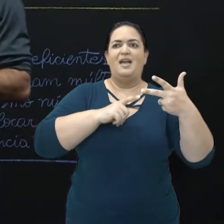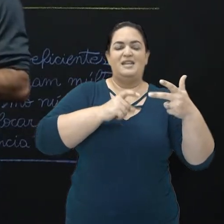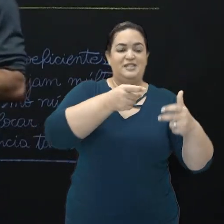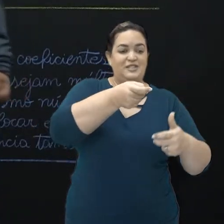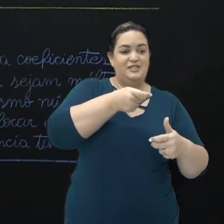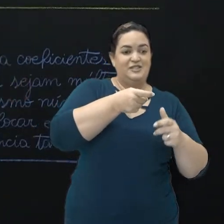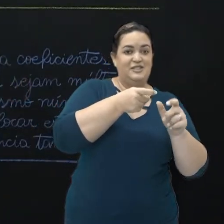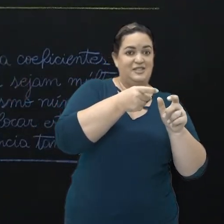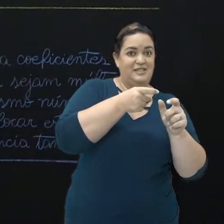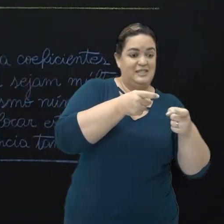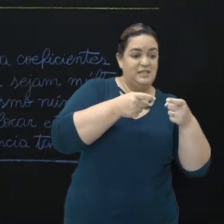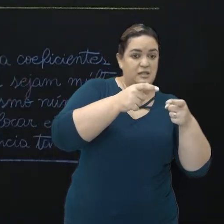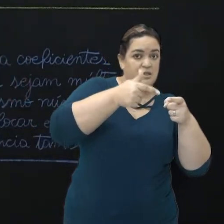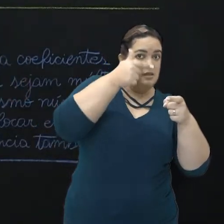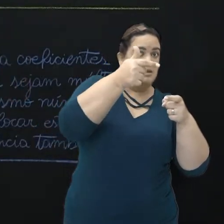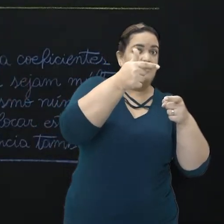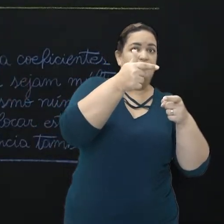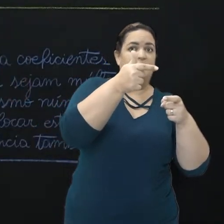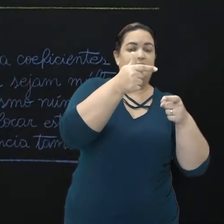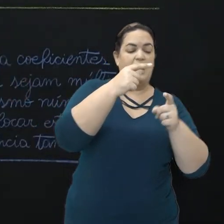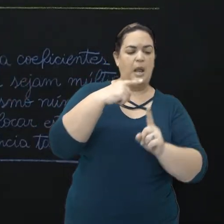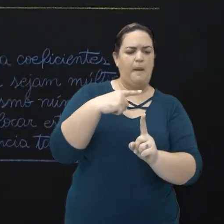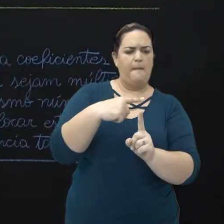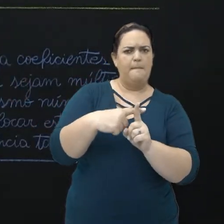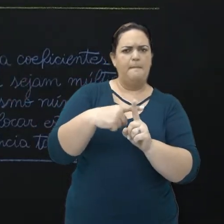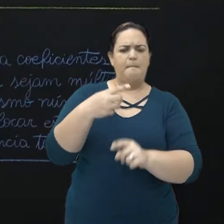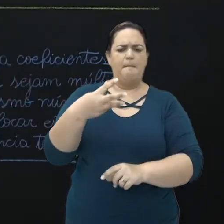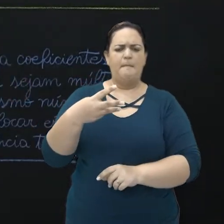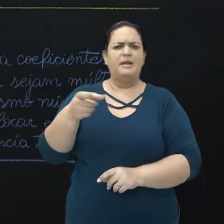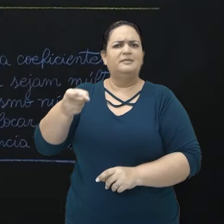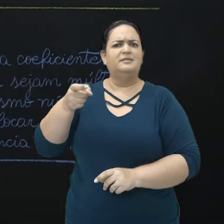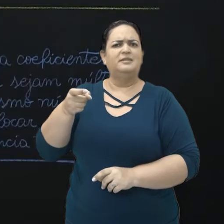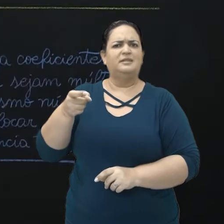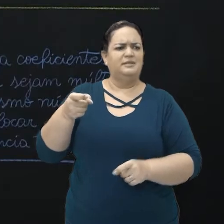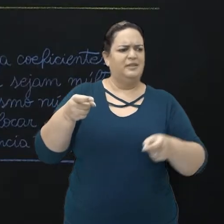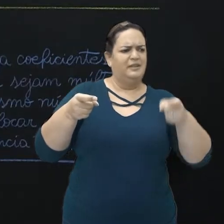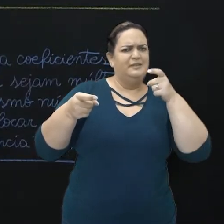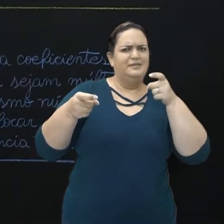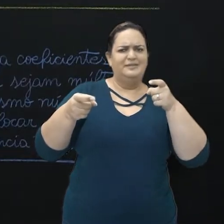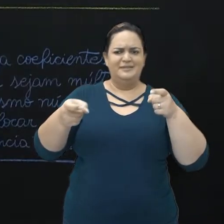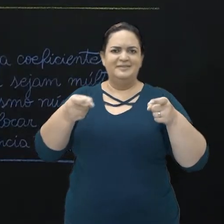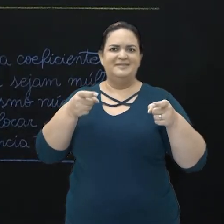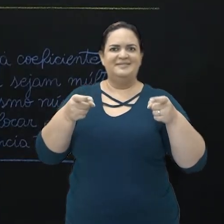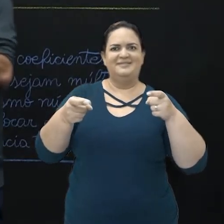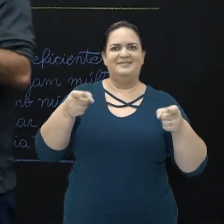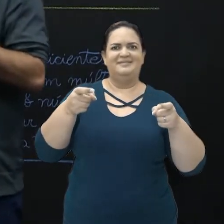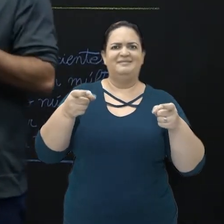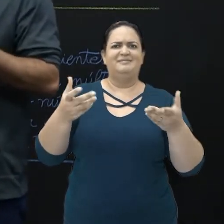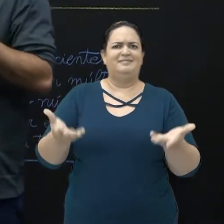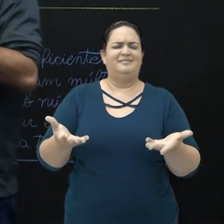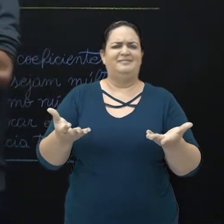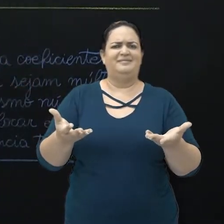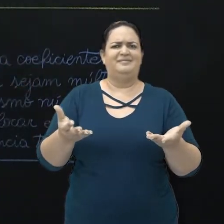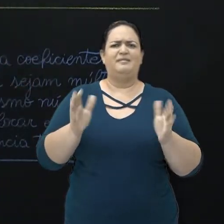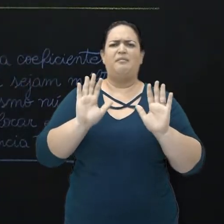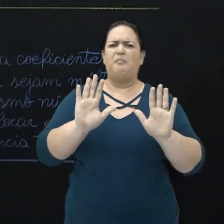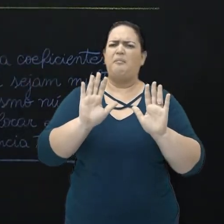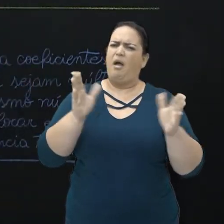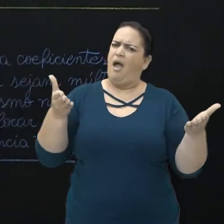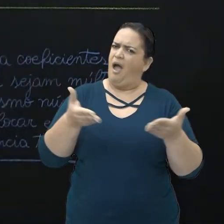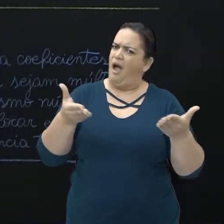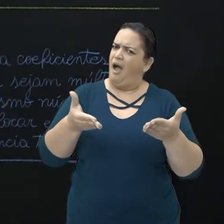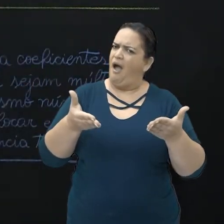mais 3x, ok? E aí o fator comum é o x. Só que, por que nesse